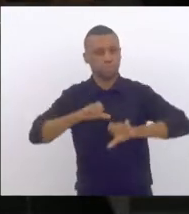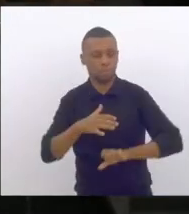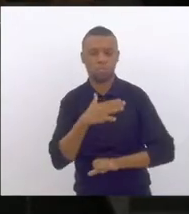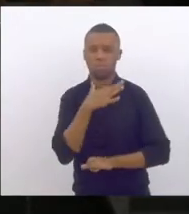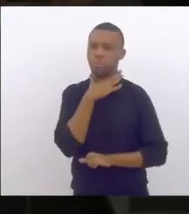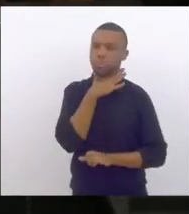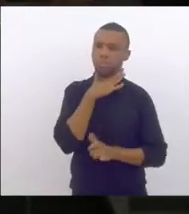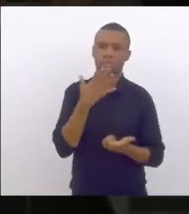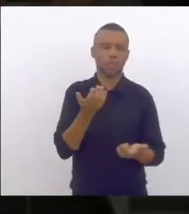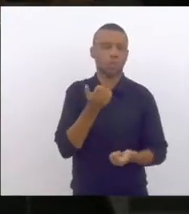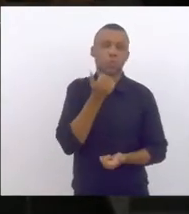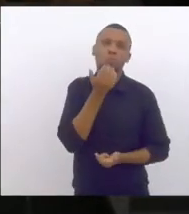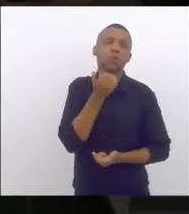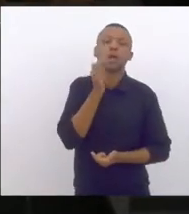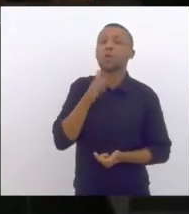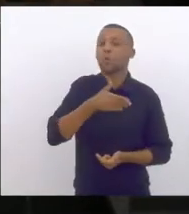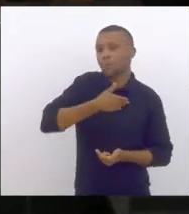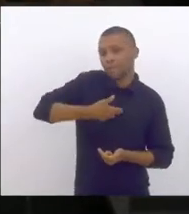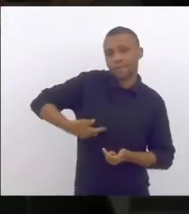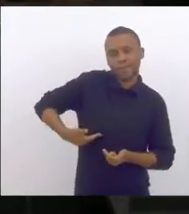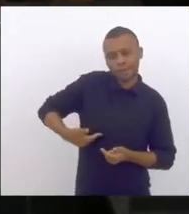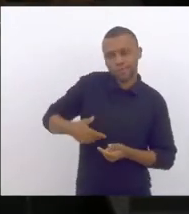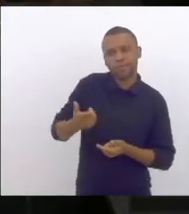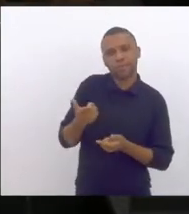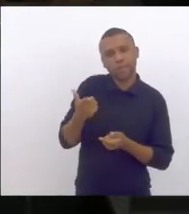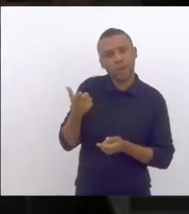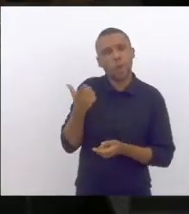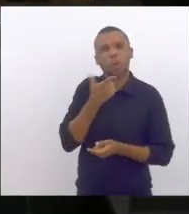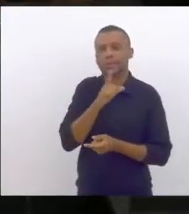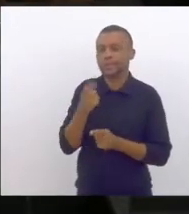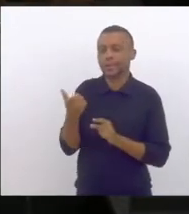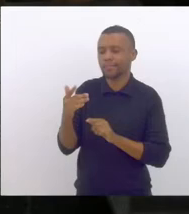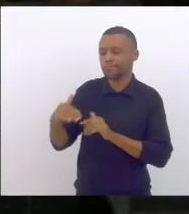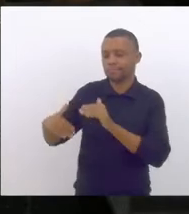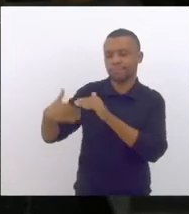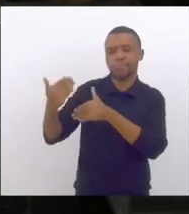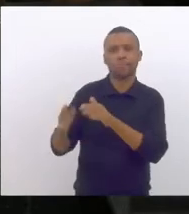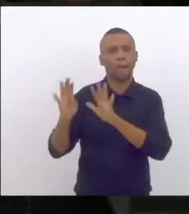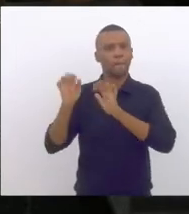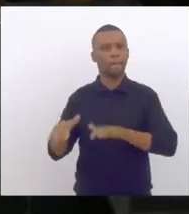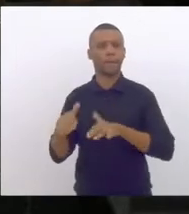não há governo que possa ir bem